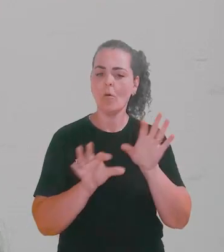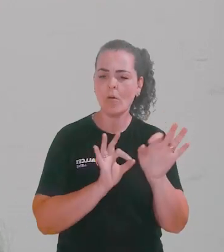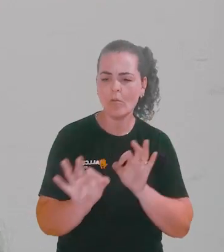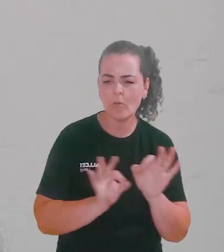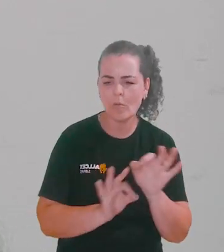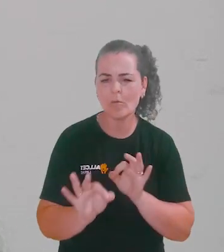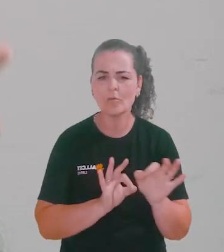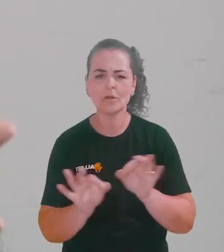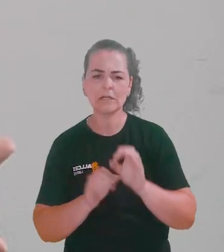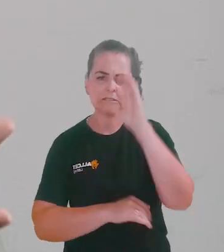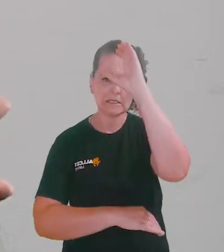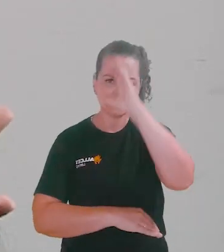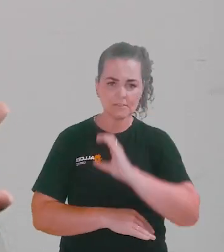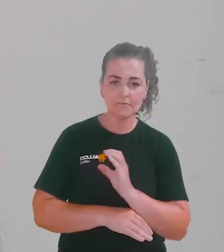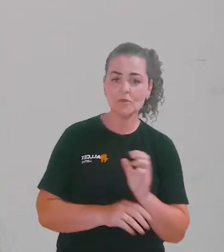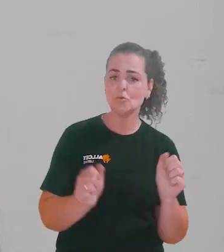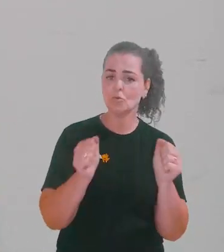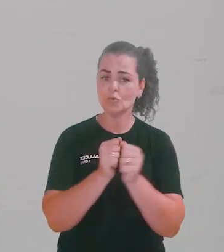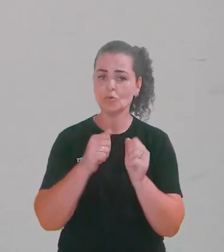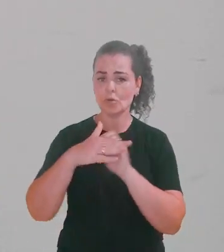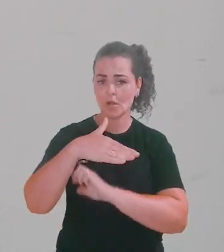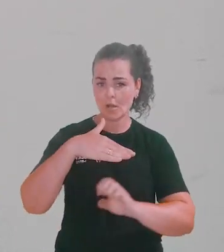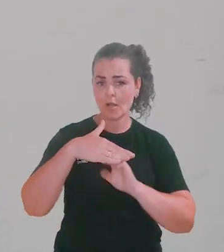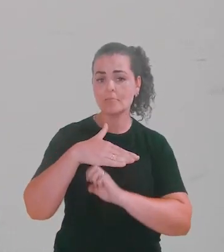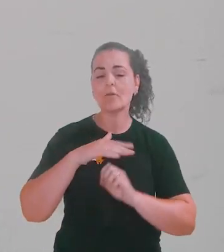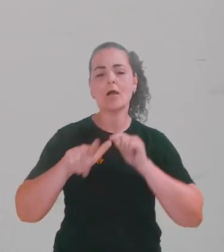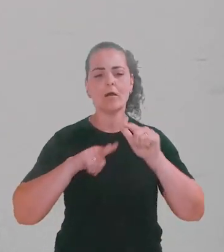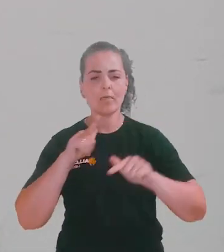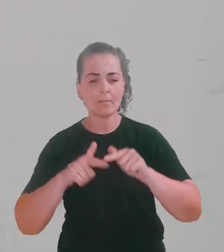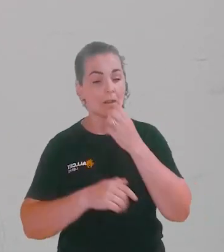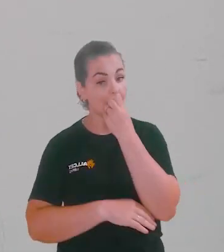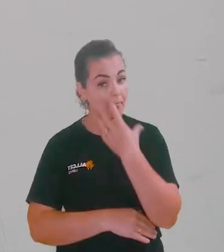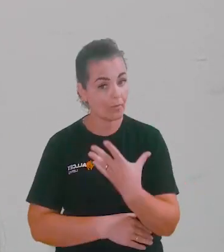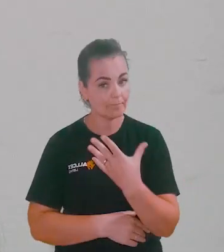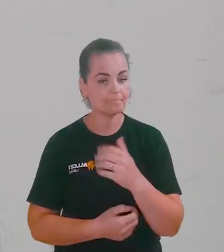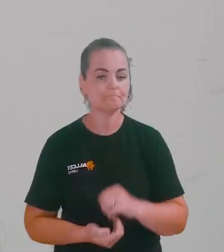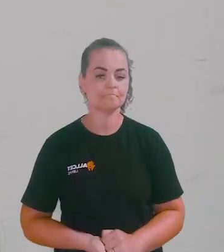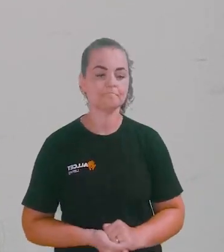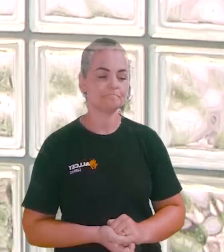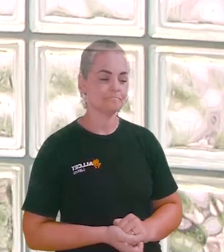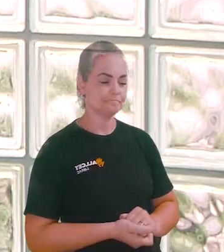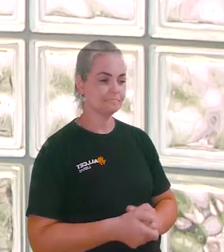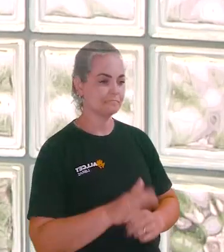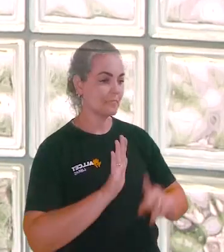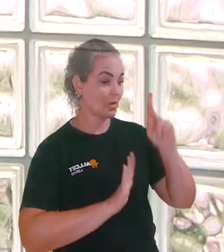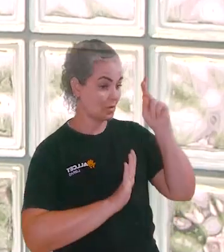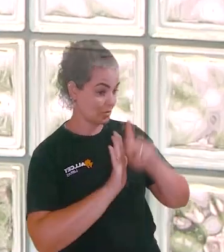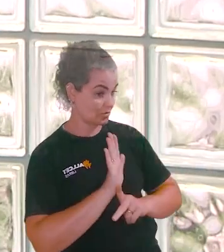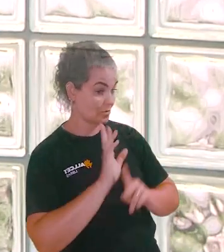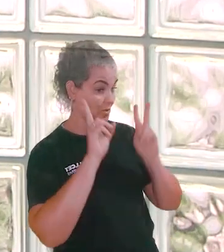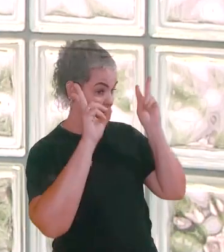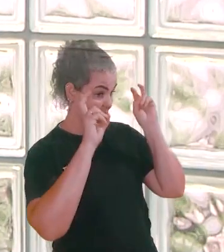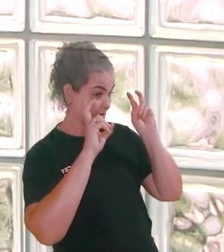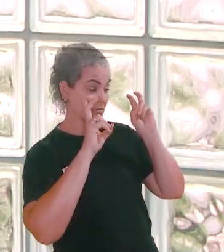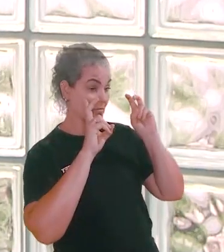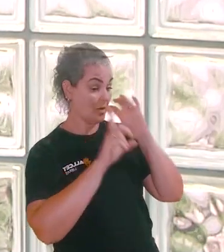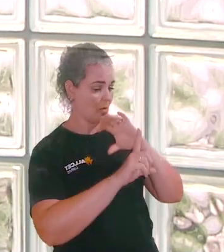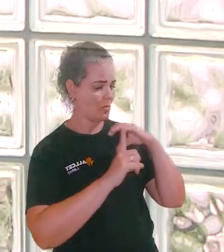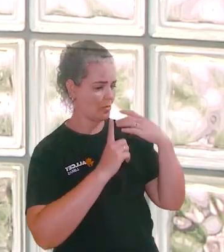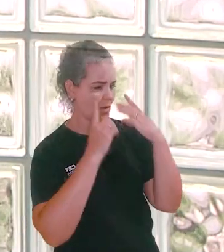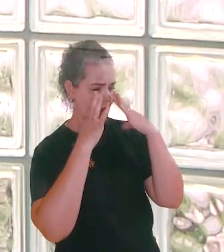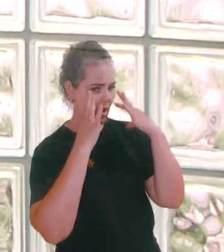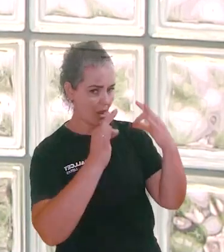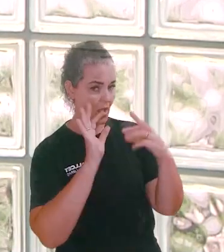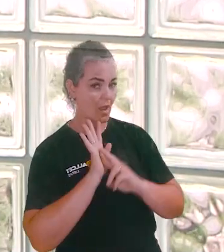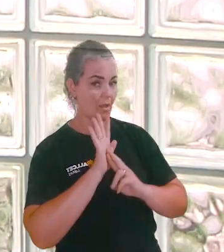essa questão da organização da sociedade civil com as empresas e a gente conseguir fazer um trabalho bem bacana. O nosso programa, Comunidade em Foco, tem